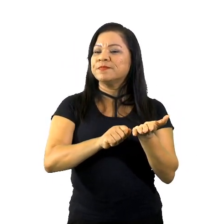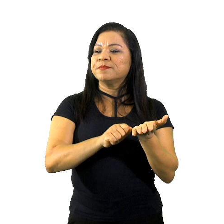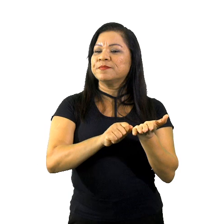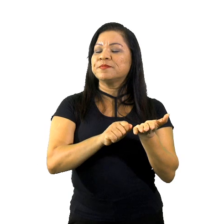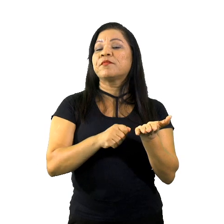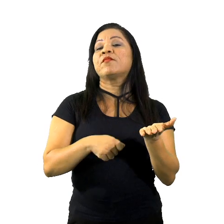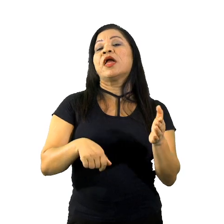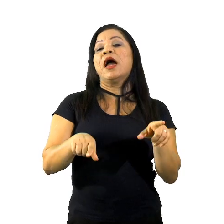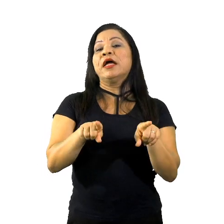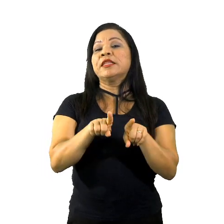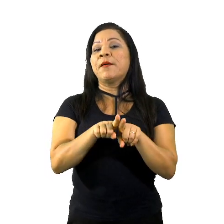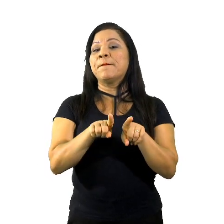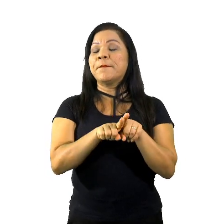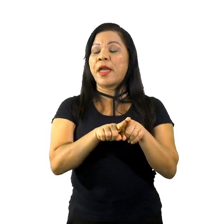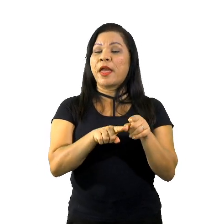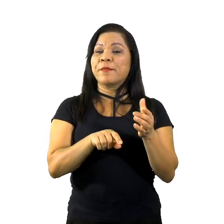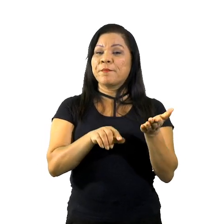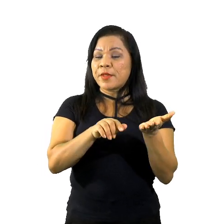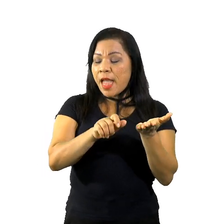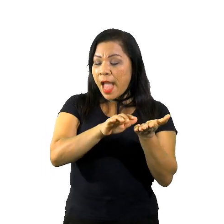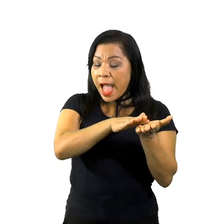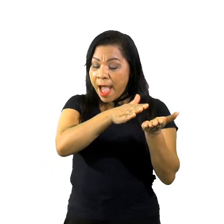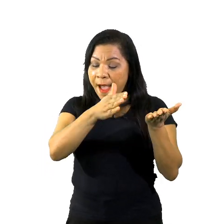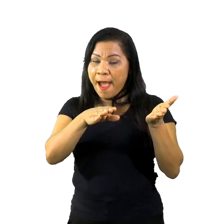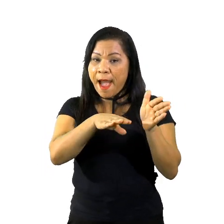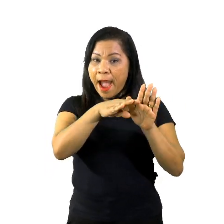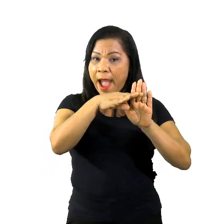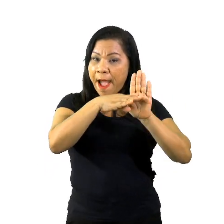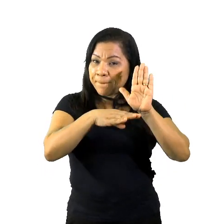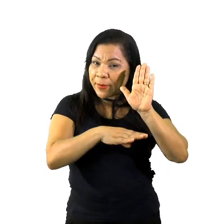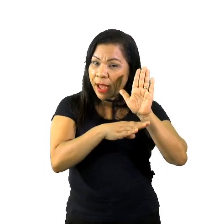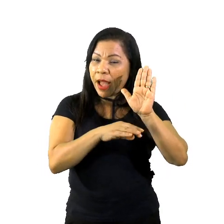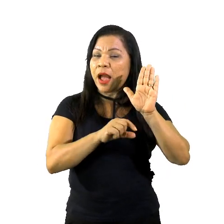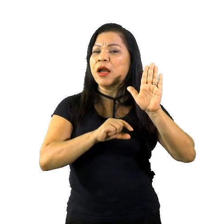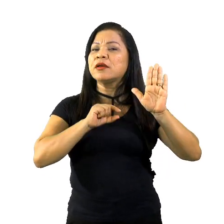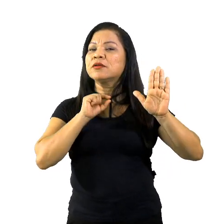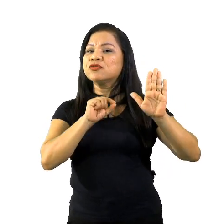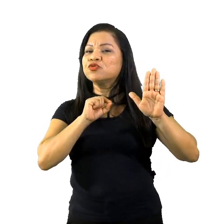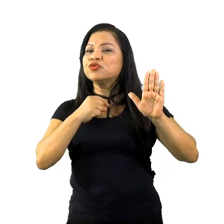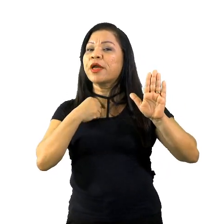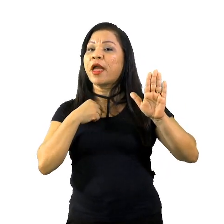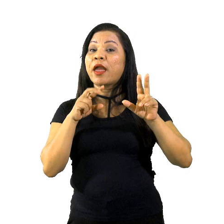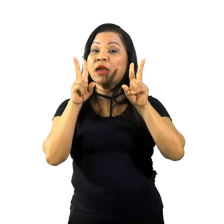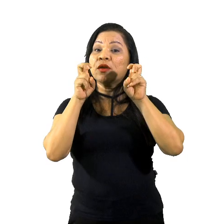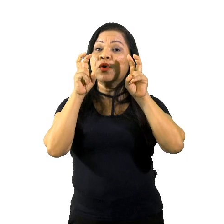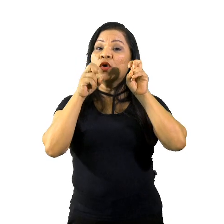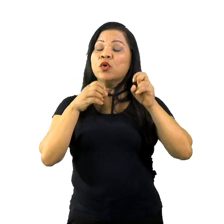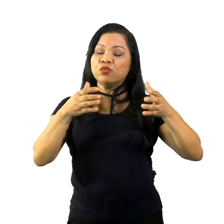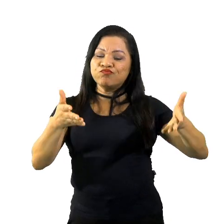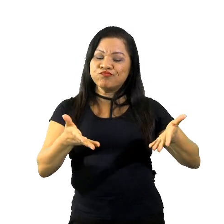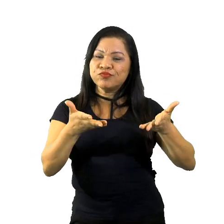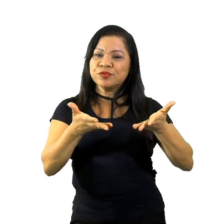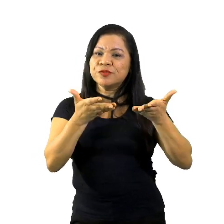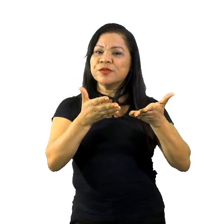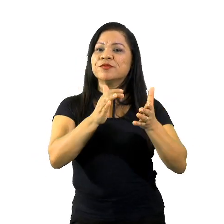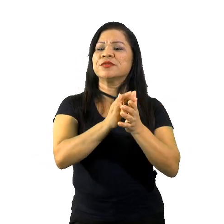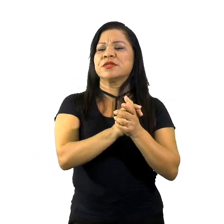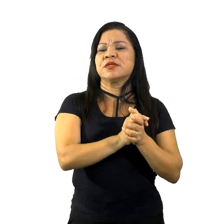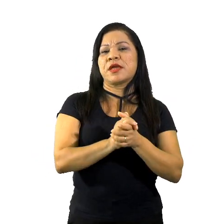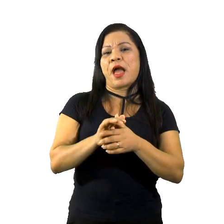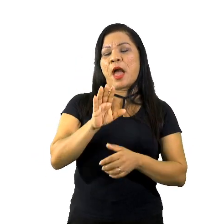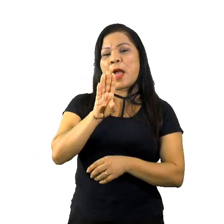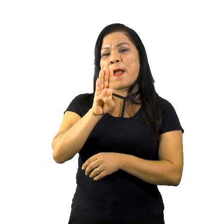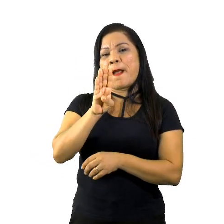título principal tem o título auxiliar. O título auxiliar dessa reportagem é esse aí. A BBC lista algumas